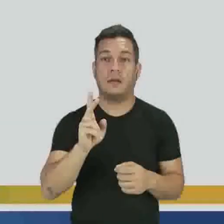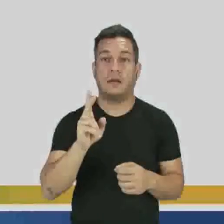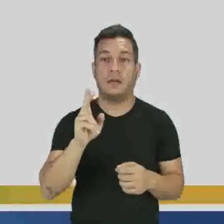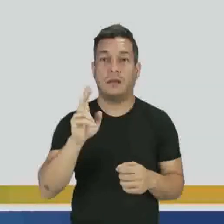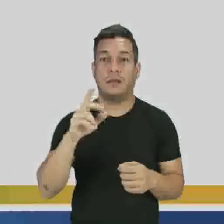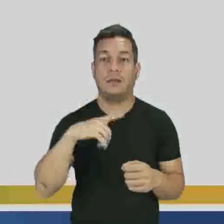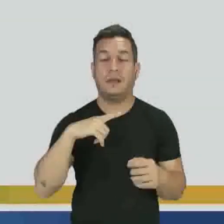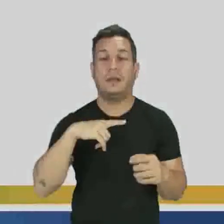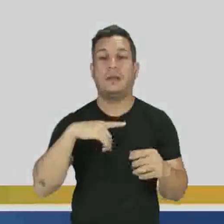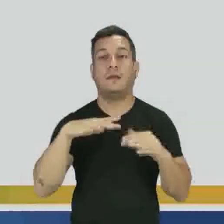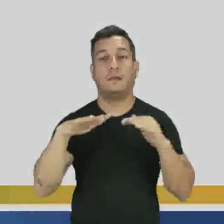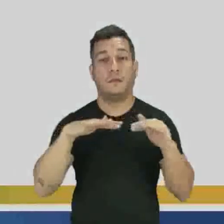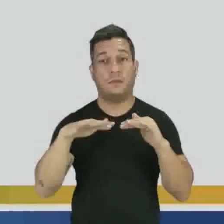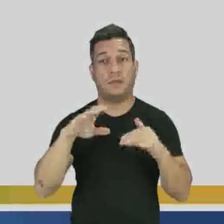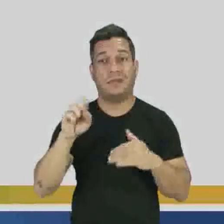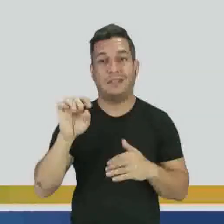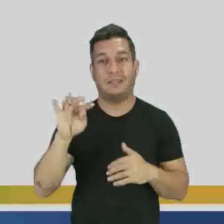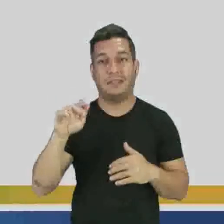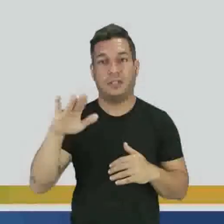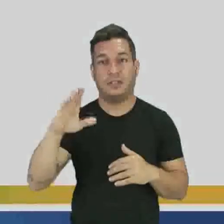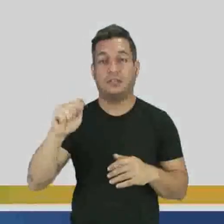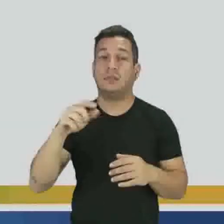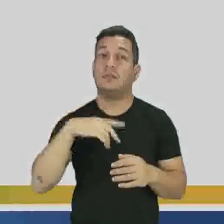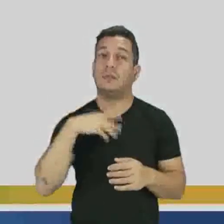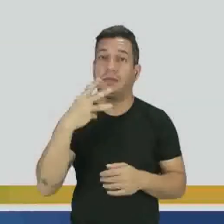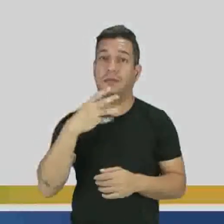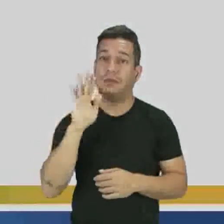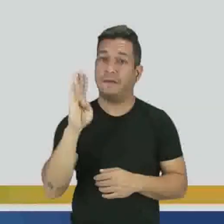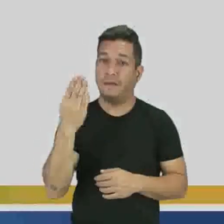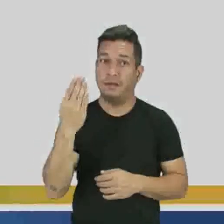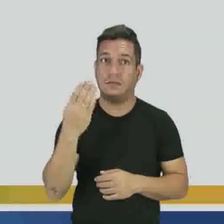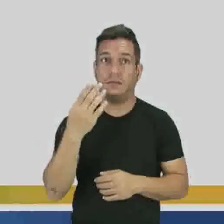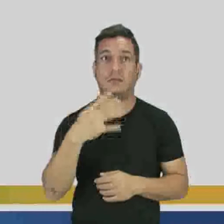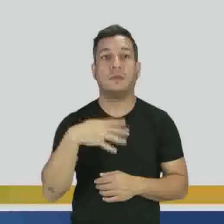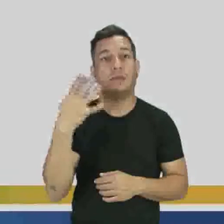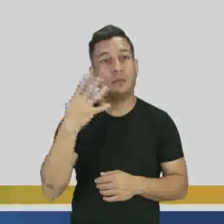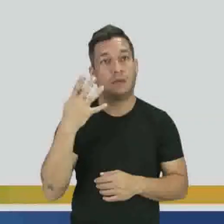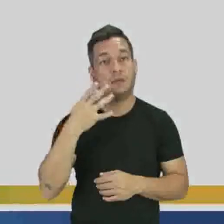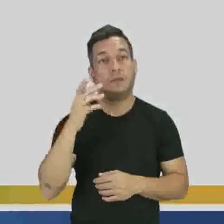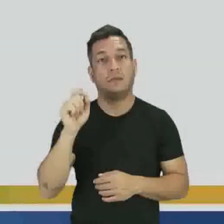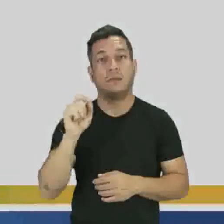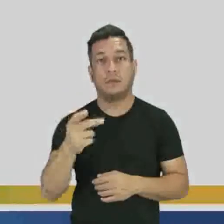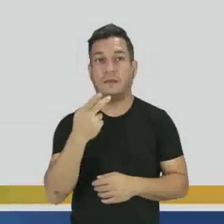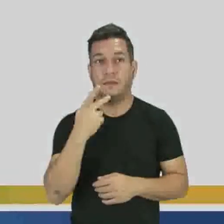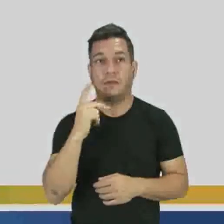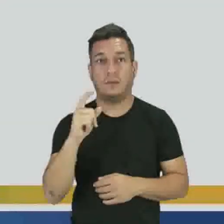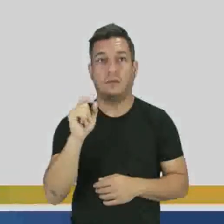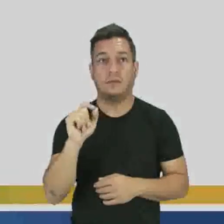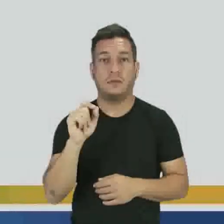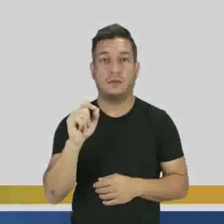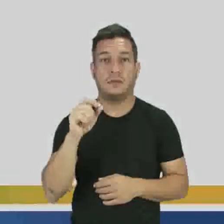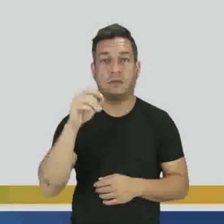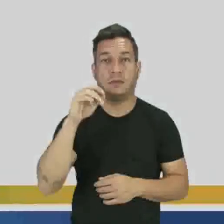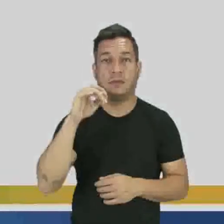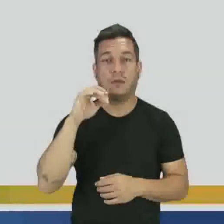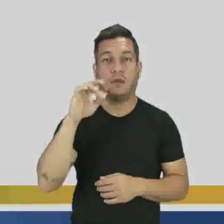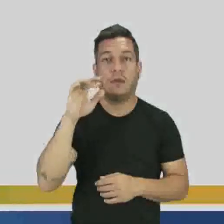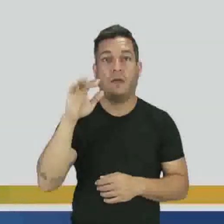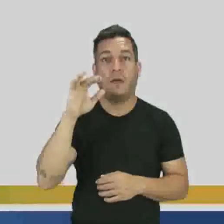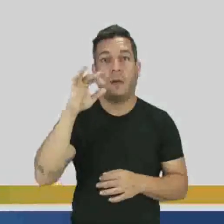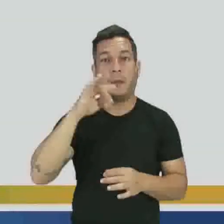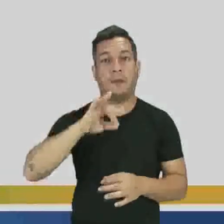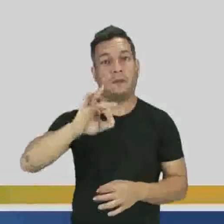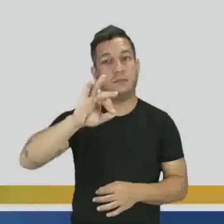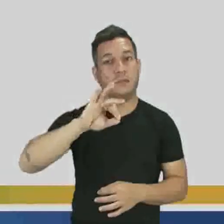estática. Logo, a afirmação 3 é falsa. E a afirmação 4, que diz que o pêndulo de Foucault,